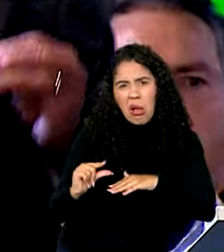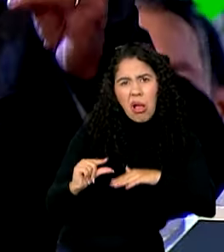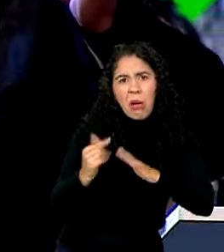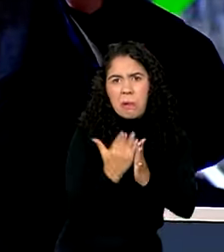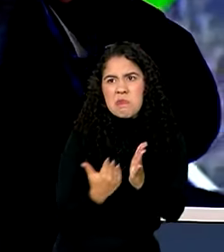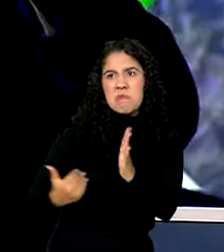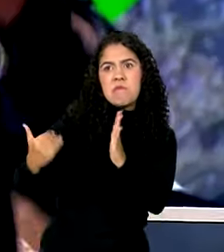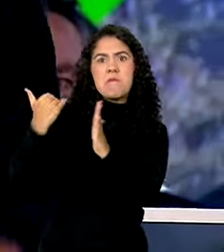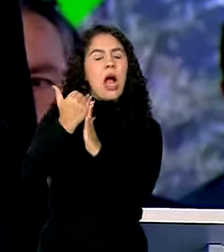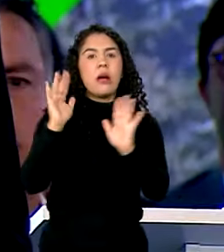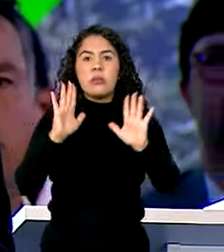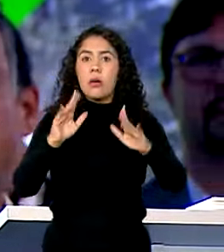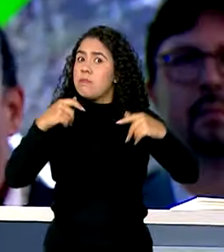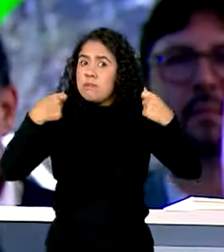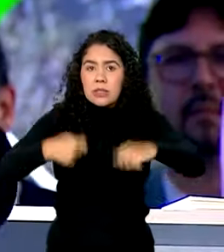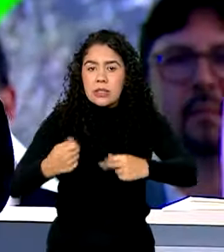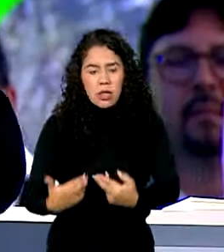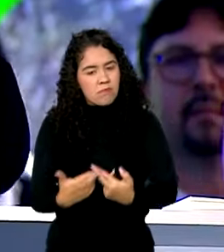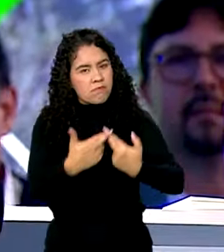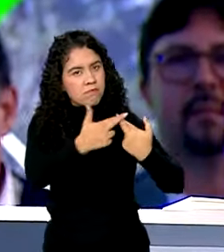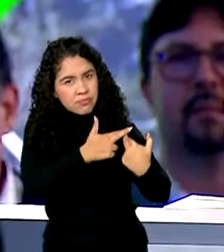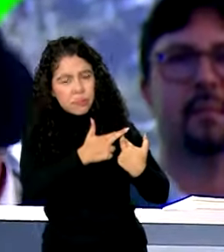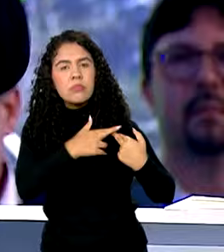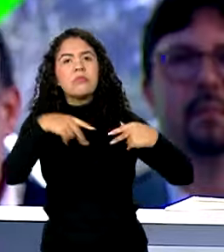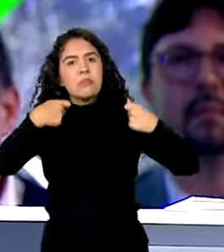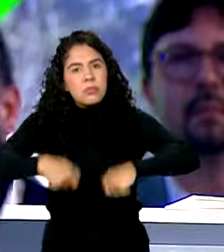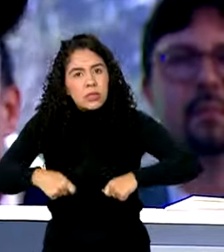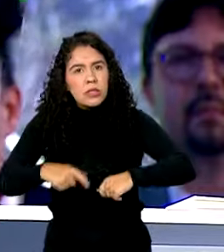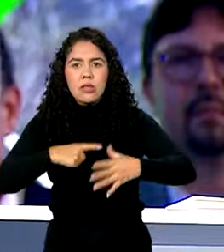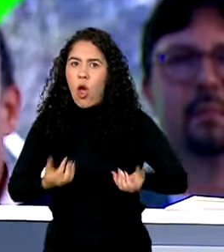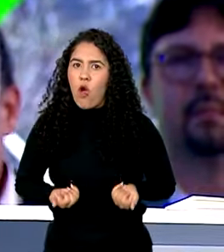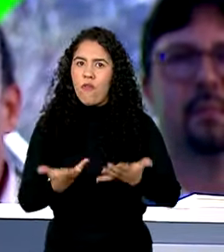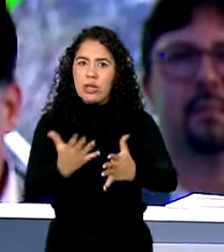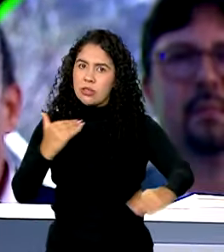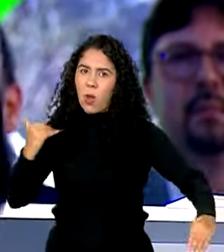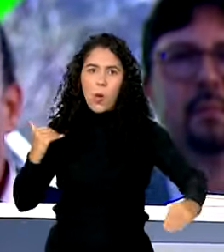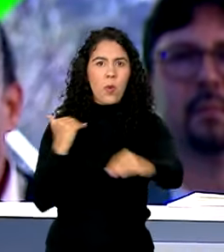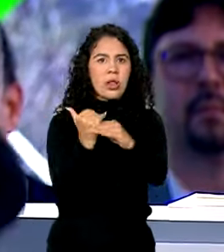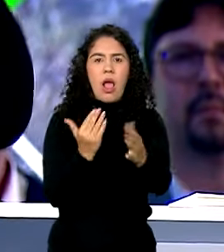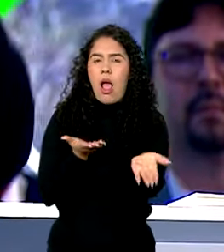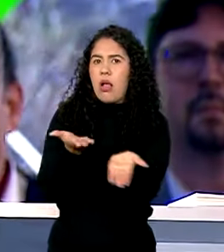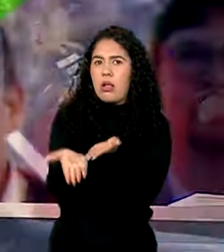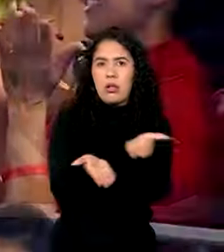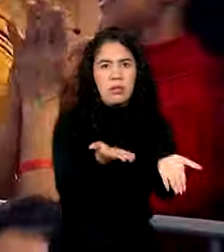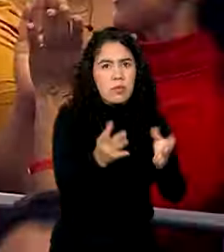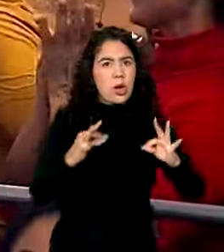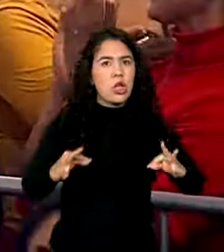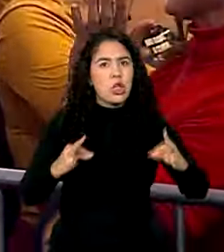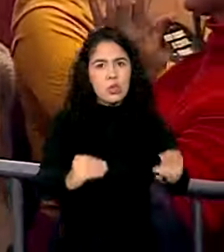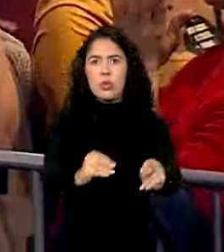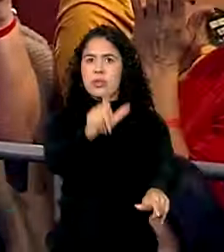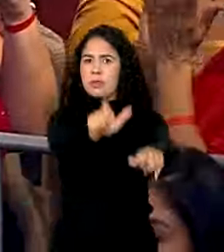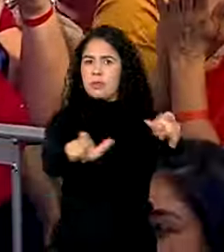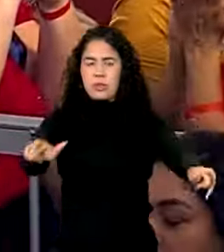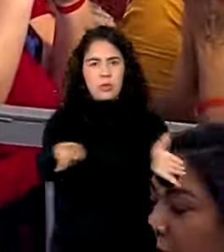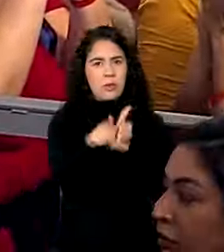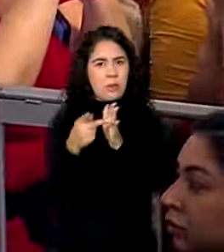Estado tem que ser estado ele tem que dar igualdade de tratamento a todos os seus